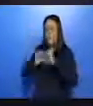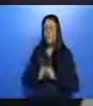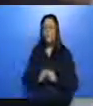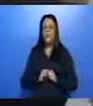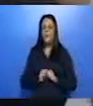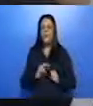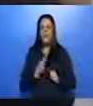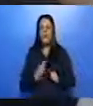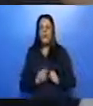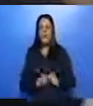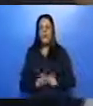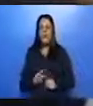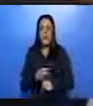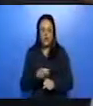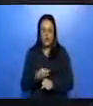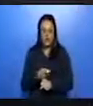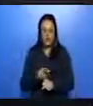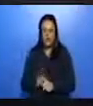ou então um advérbio.